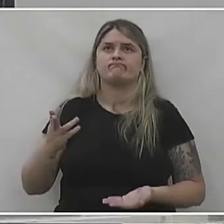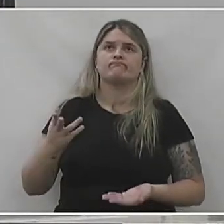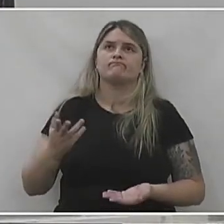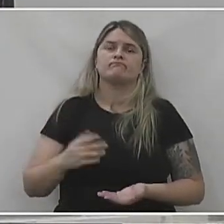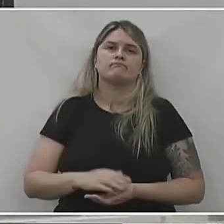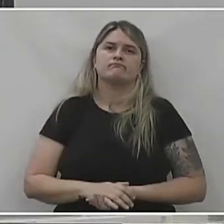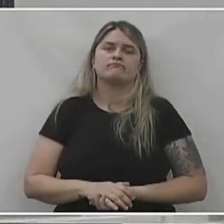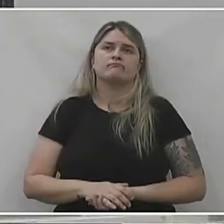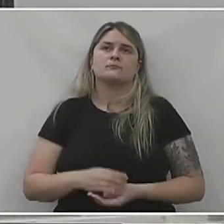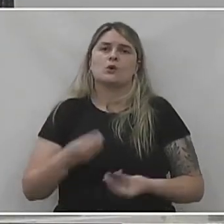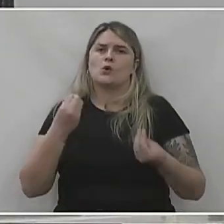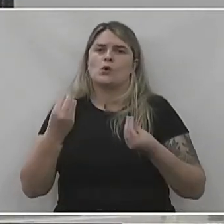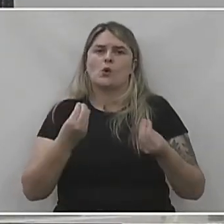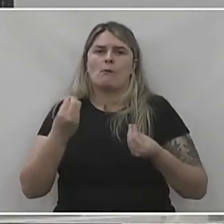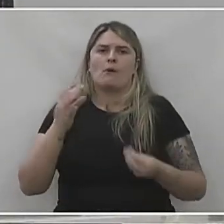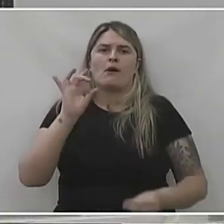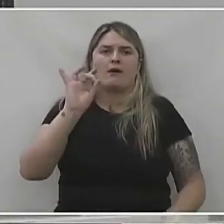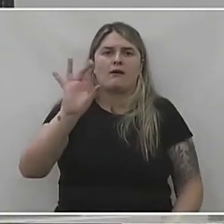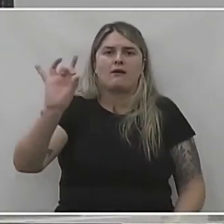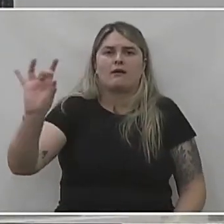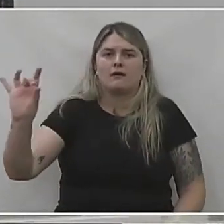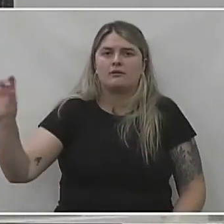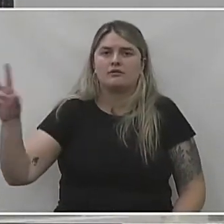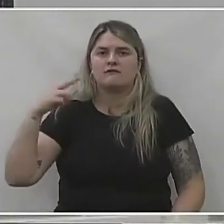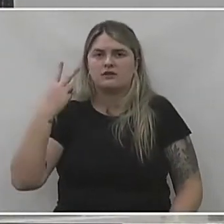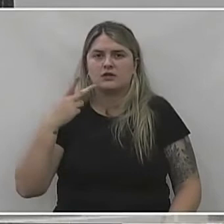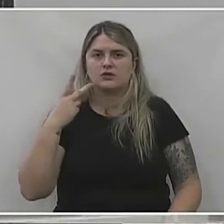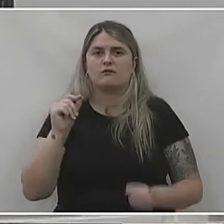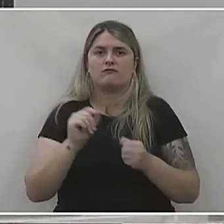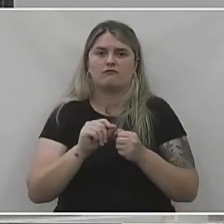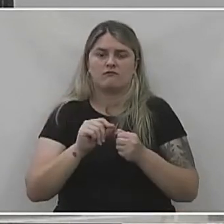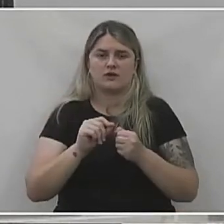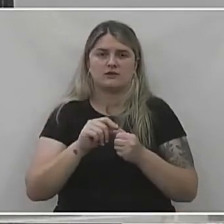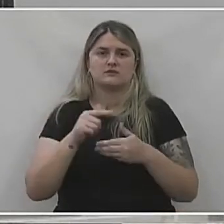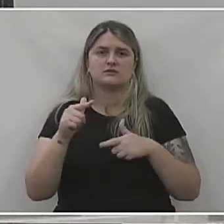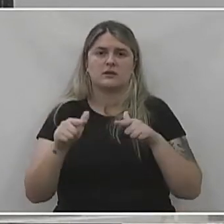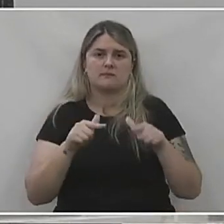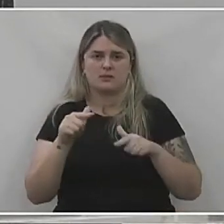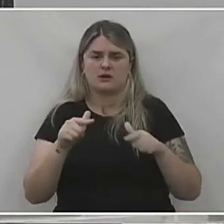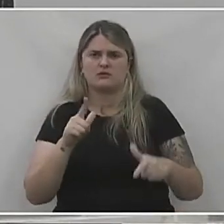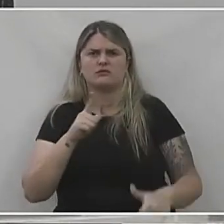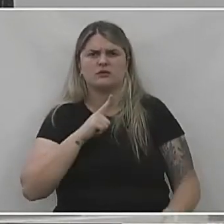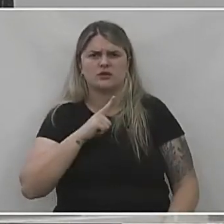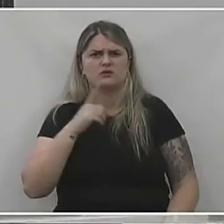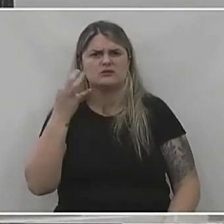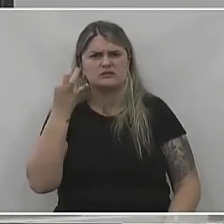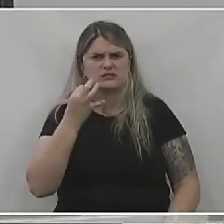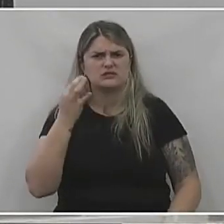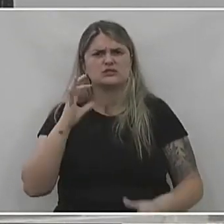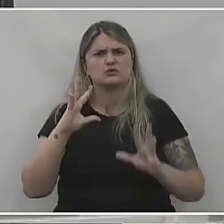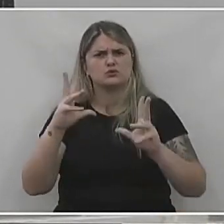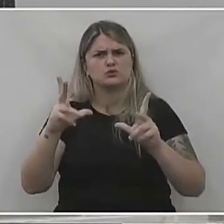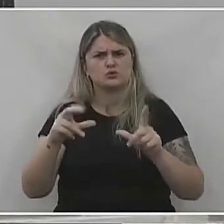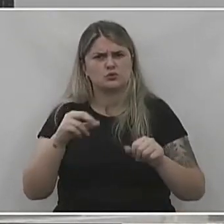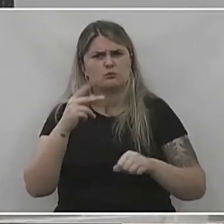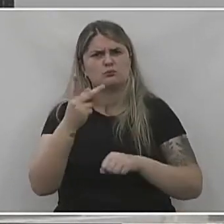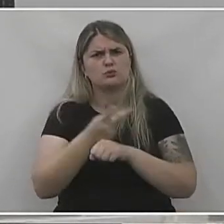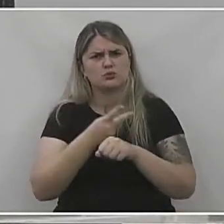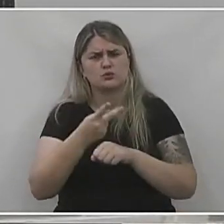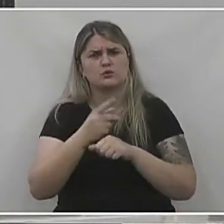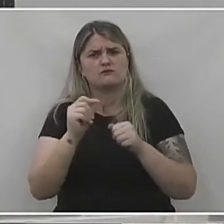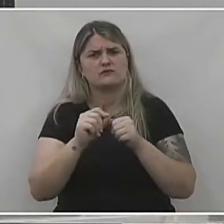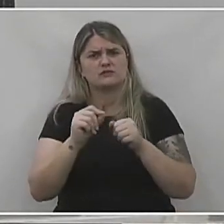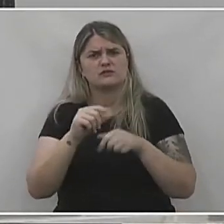referente a maneira que cada um dos vereadores fazem seu trabalho com certeza que todos procuram fazer o seu trabalho